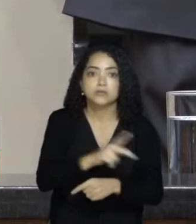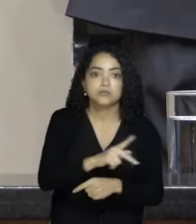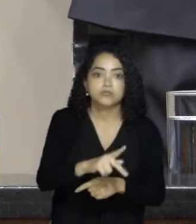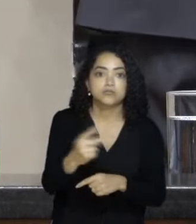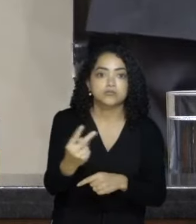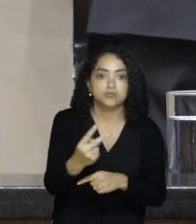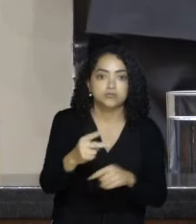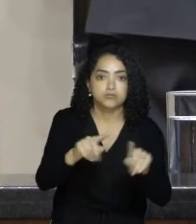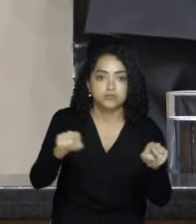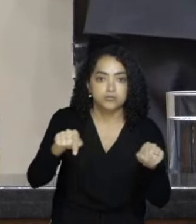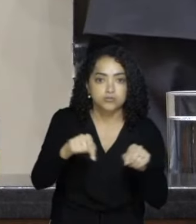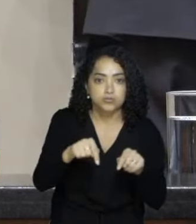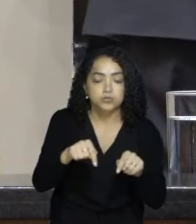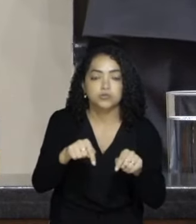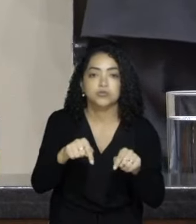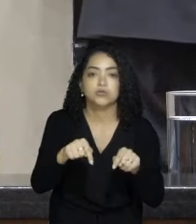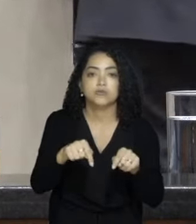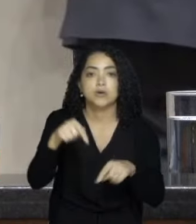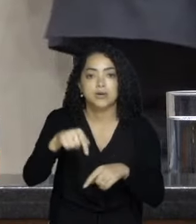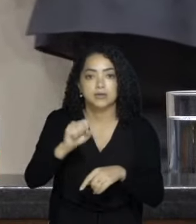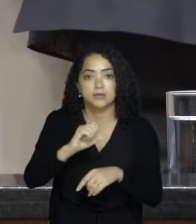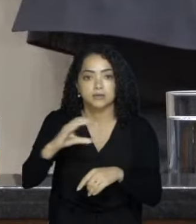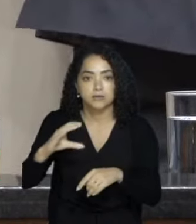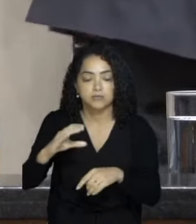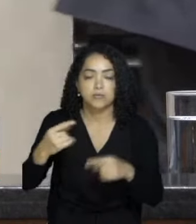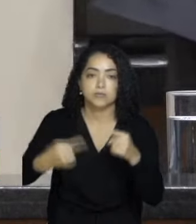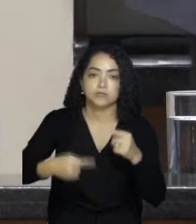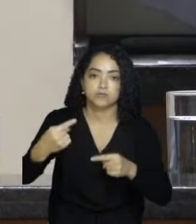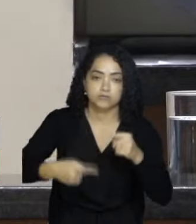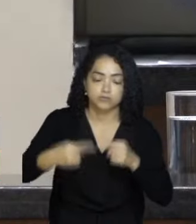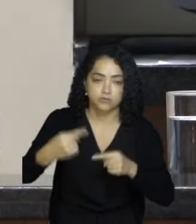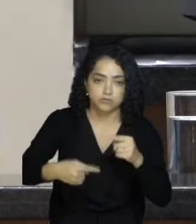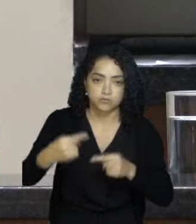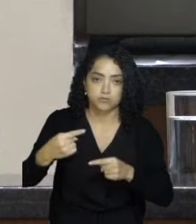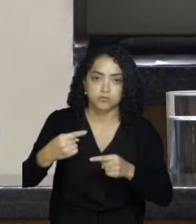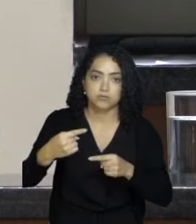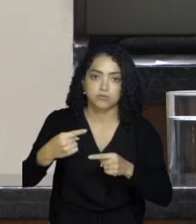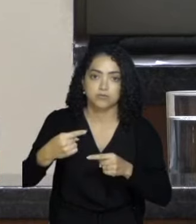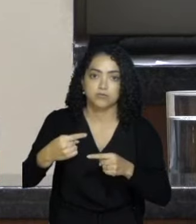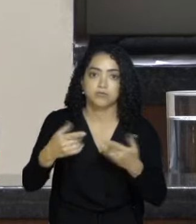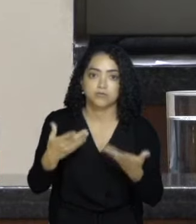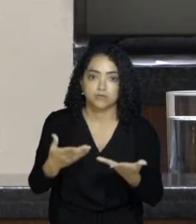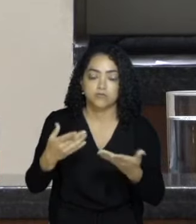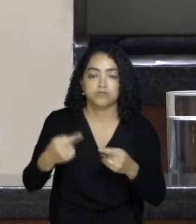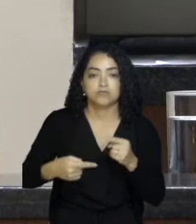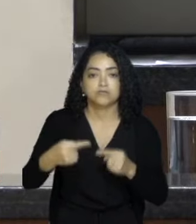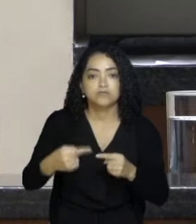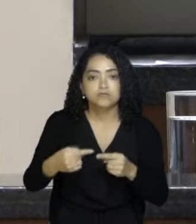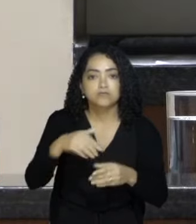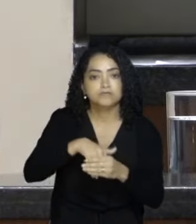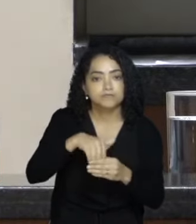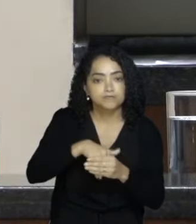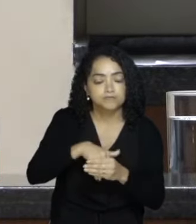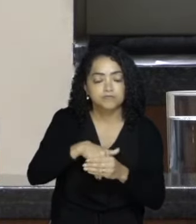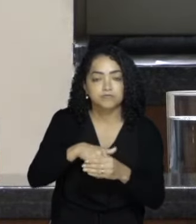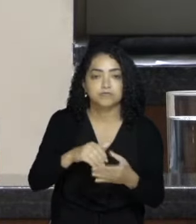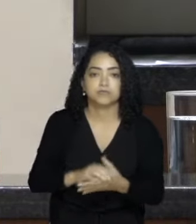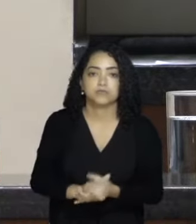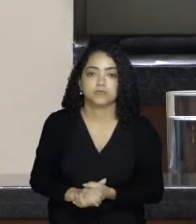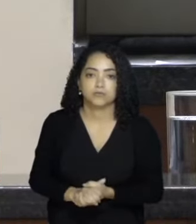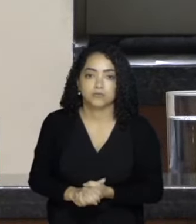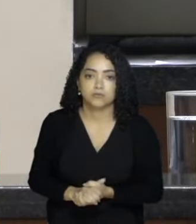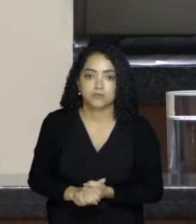turma disponíveis no Estado. Em discussão. Não havendo quem queira discutir, em votação. Deputados que aprovam, permaneçam como se